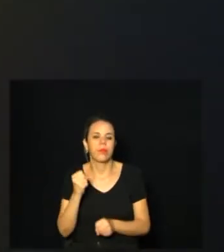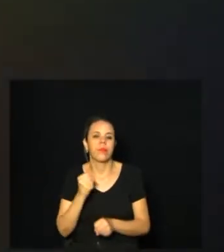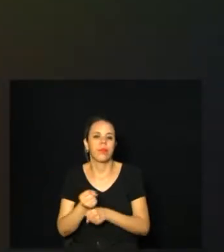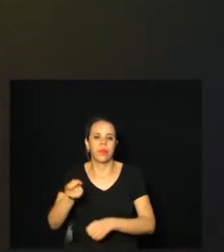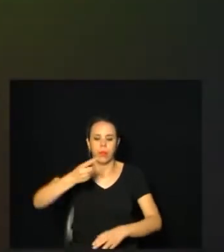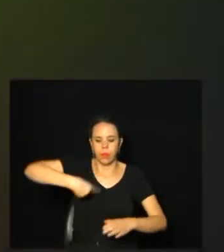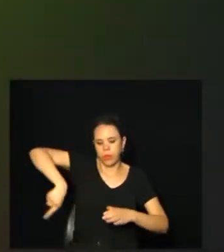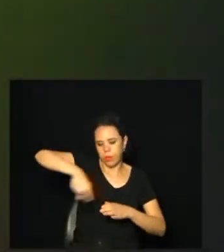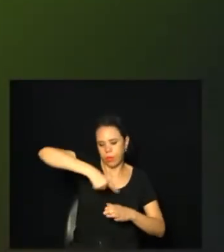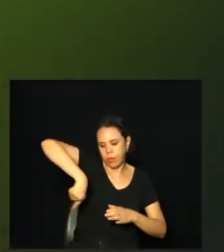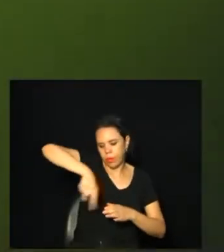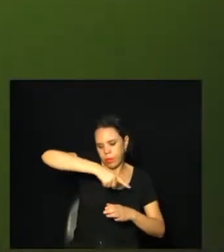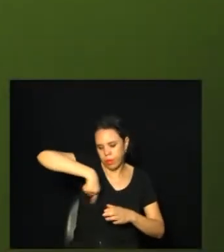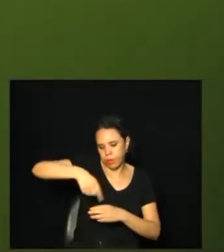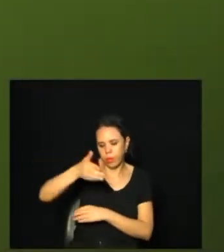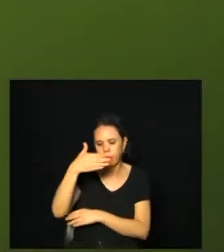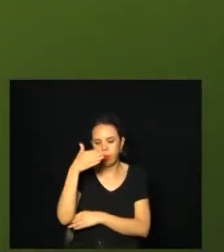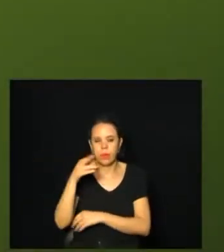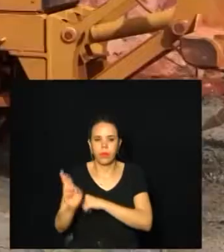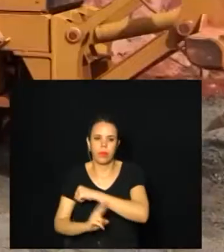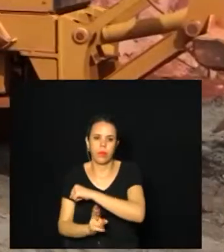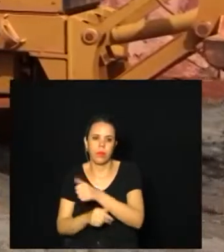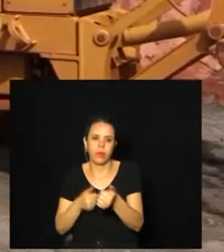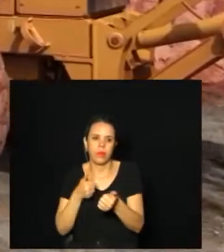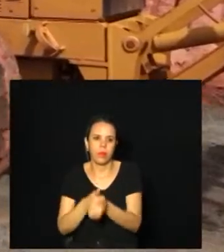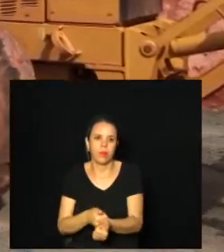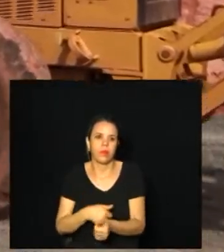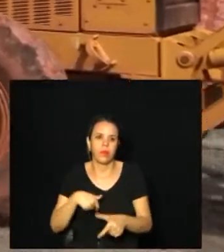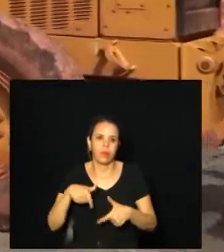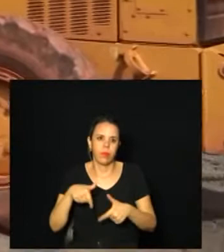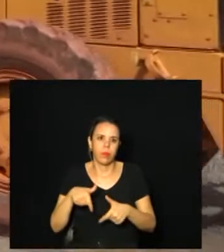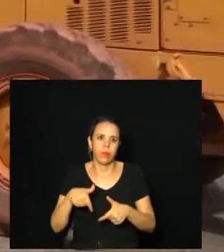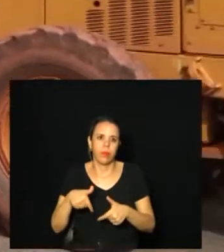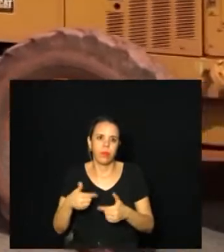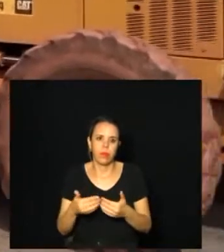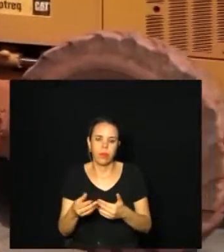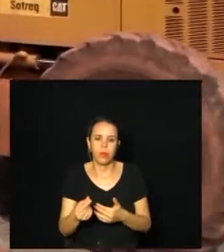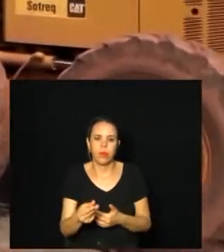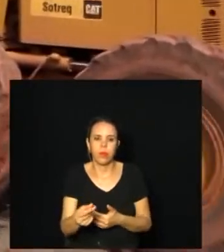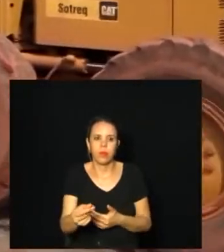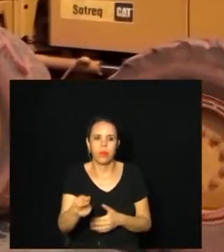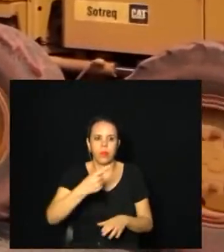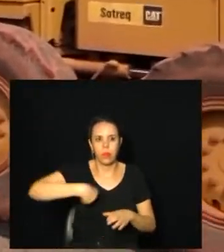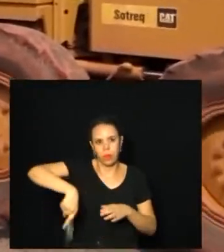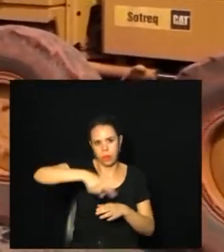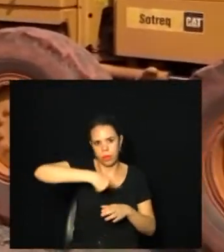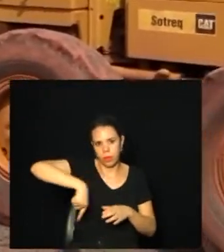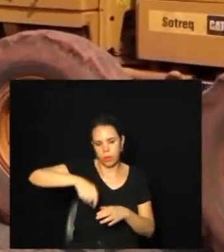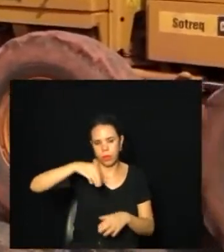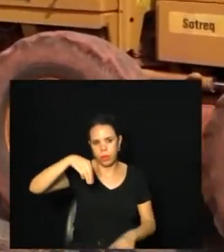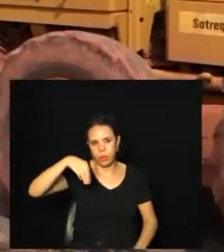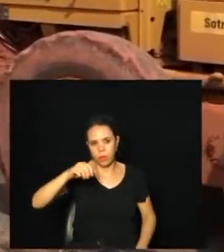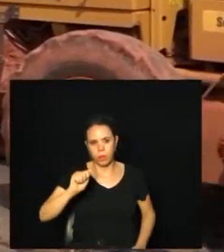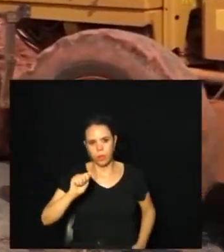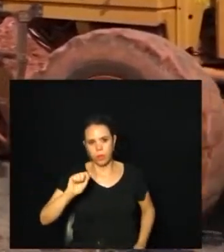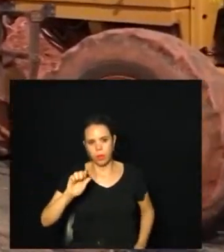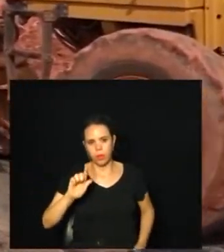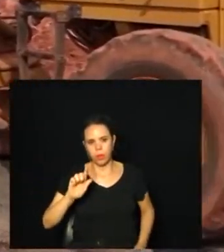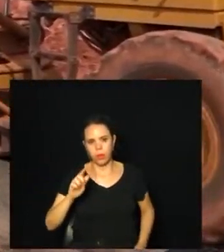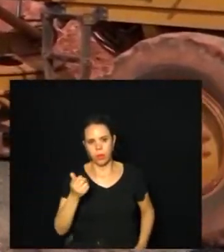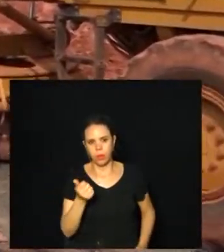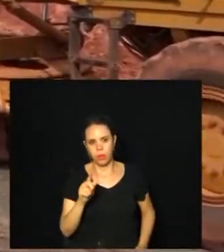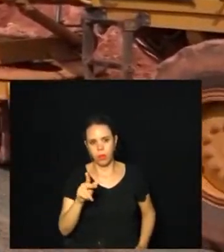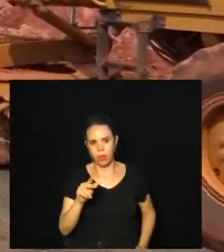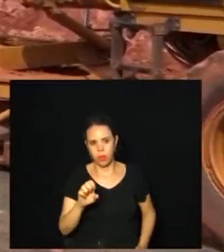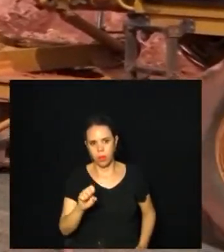Rota das Bandeiras, acompanhando de perto os trabalhos para o prolongamento do anel viário Magalhães Teixeira entre as